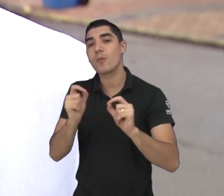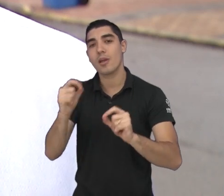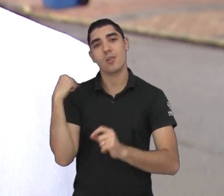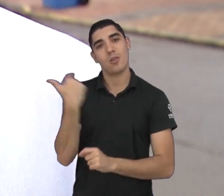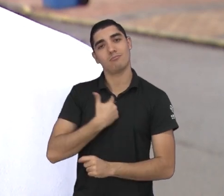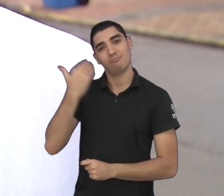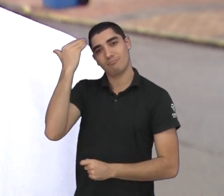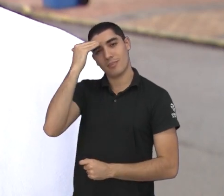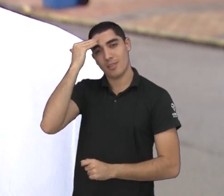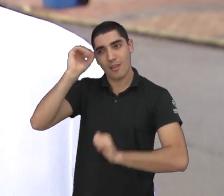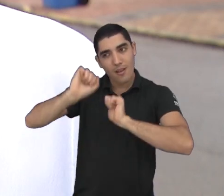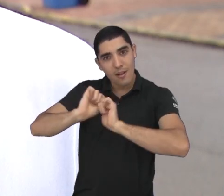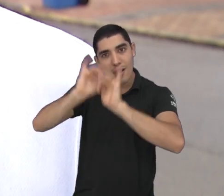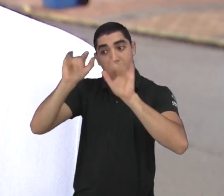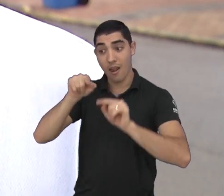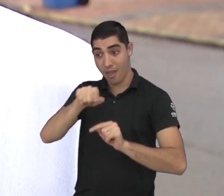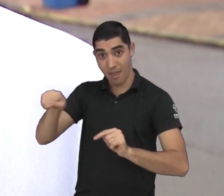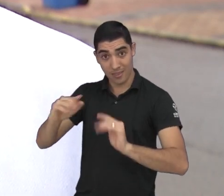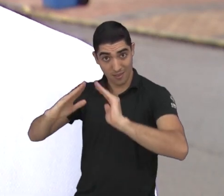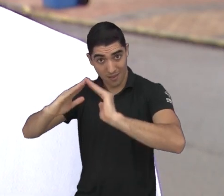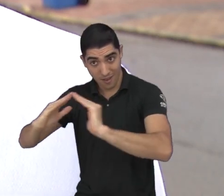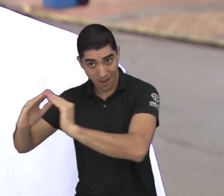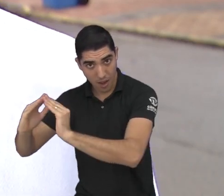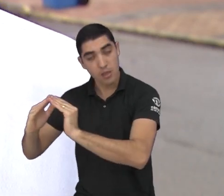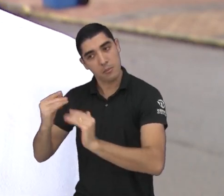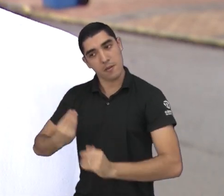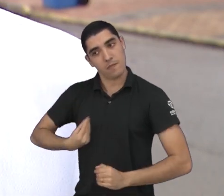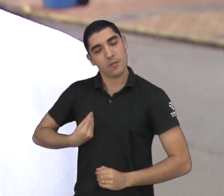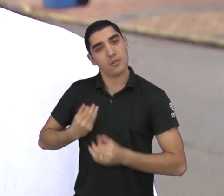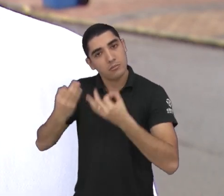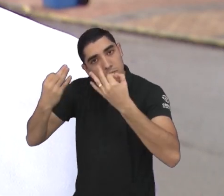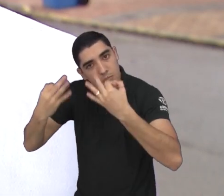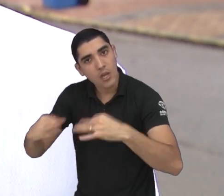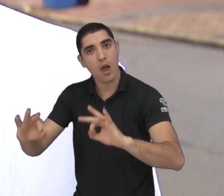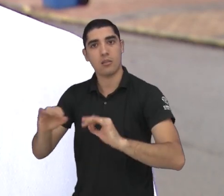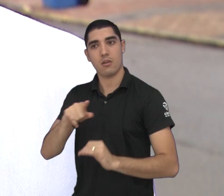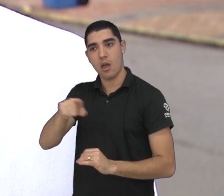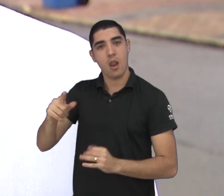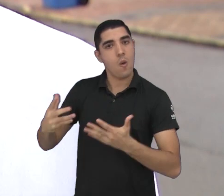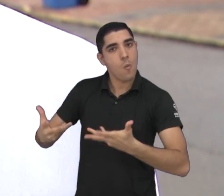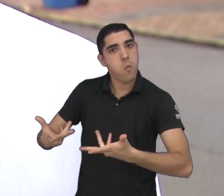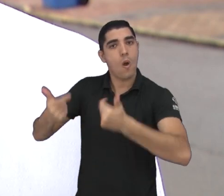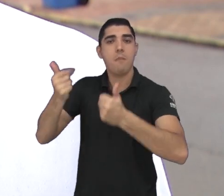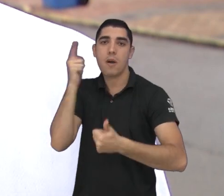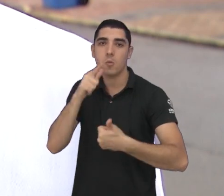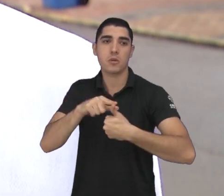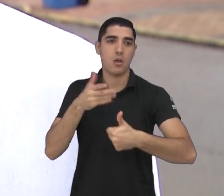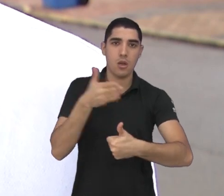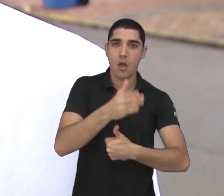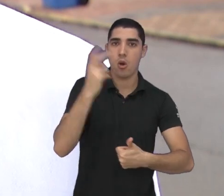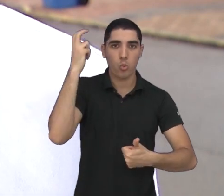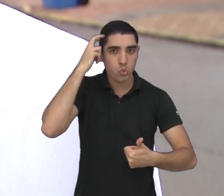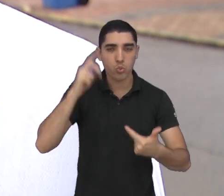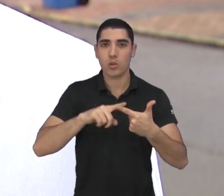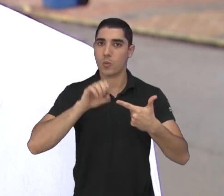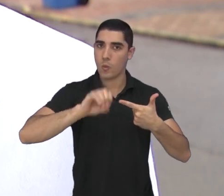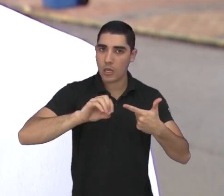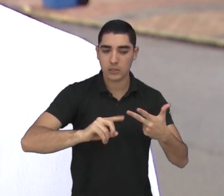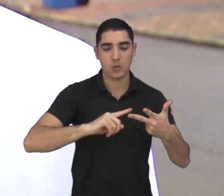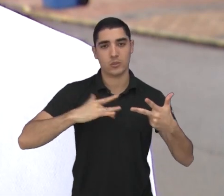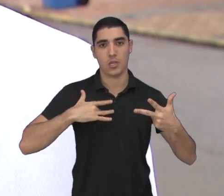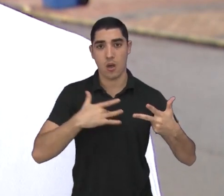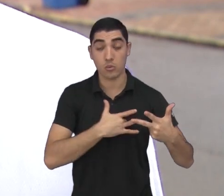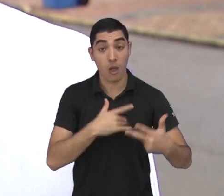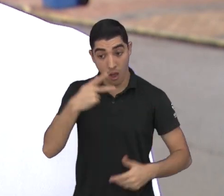tem que entender que a gente tem que garantir a moradia para essas pessoas, mas uma moradia de qualidade, uma moradia digna, para que as pessoas tenham acesso à cultura, à